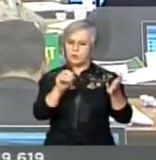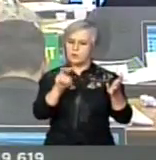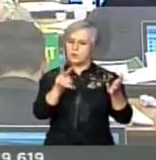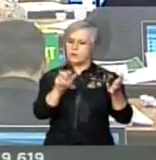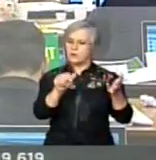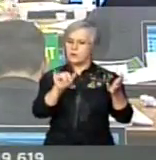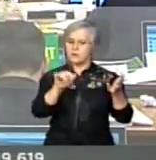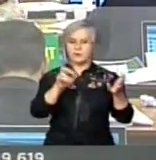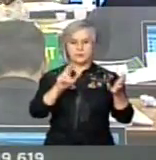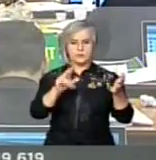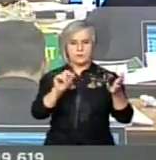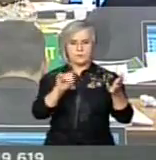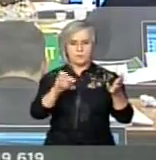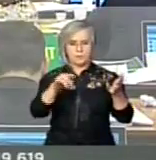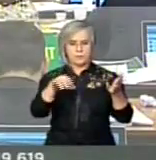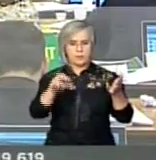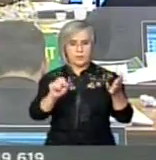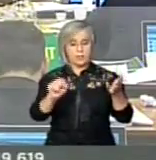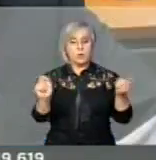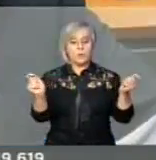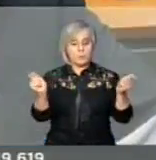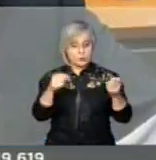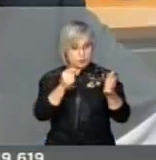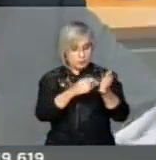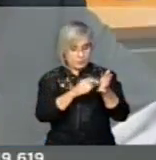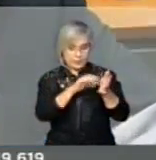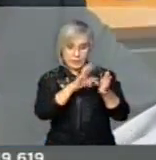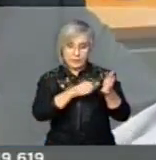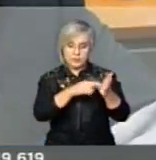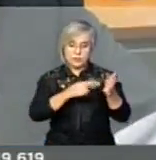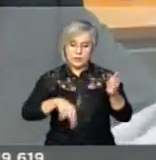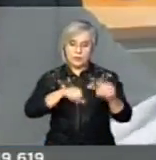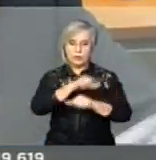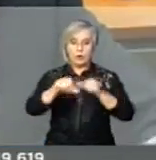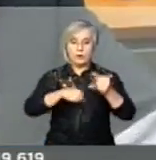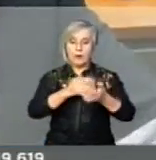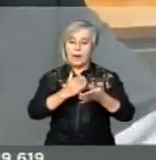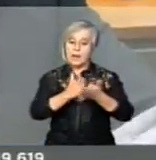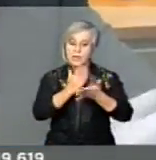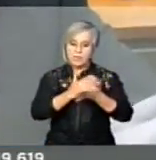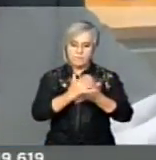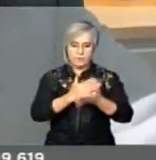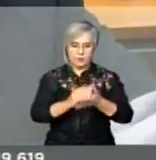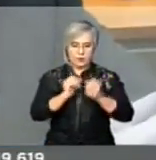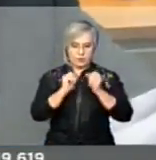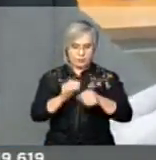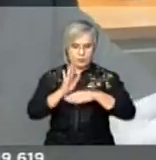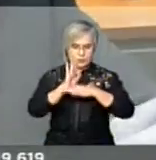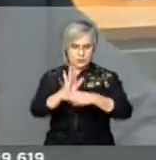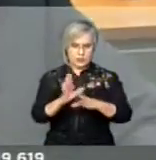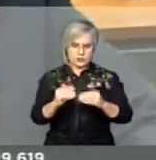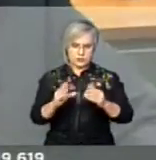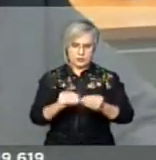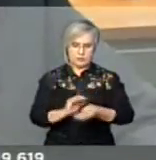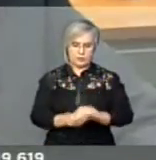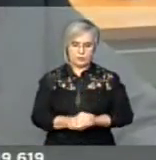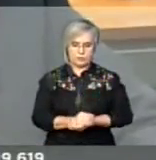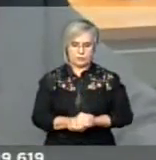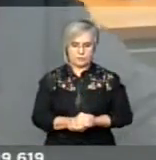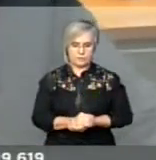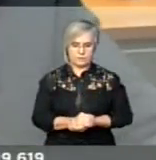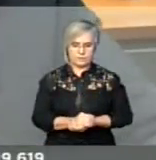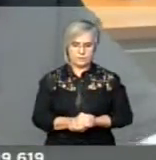que eu quero inclusive sugerir que ele transforme num livro, porque ele poderá ajudar e muito as futuras gerações